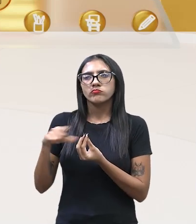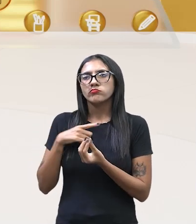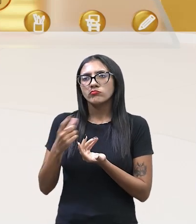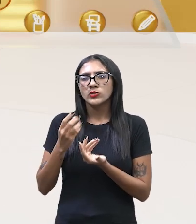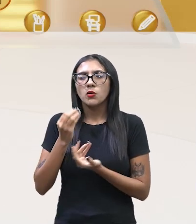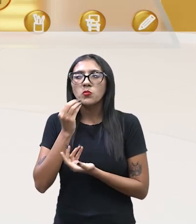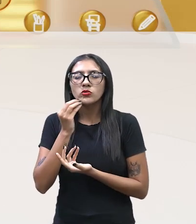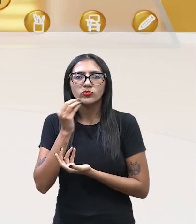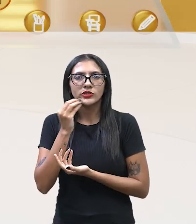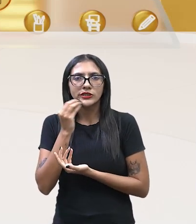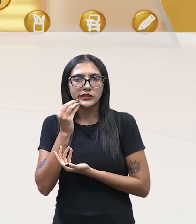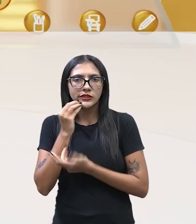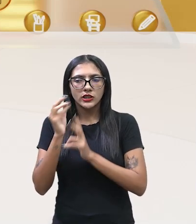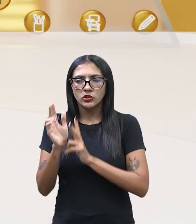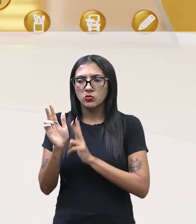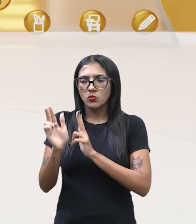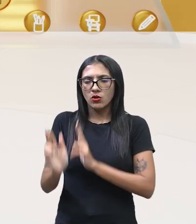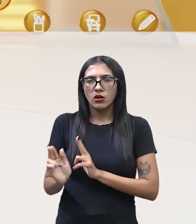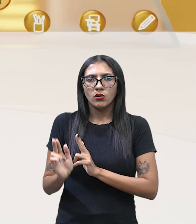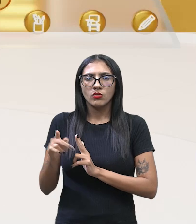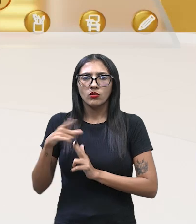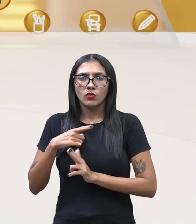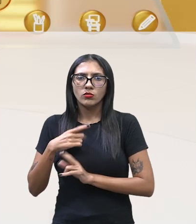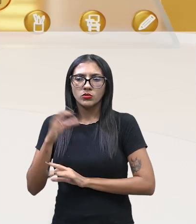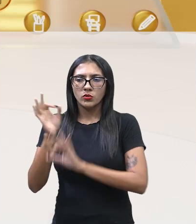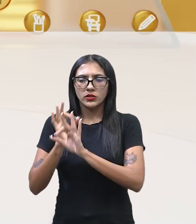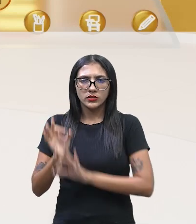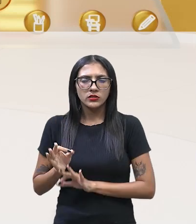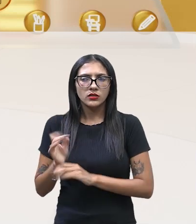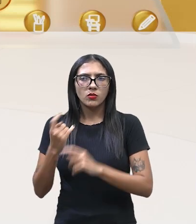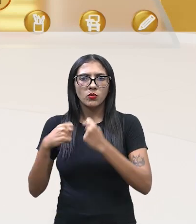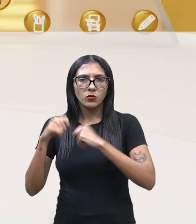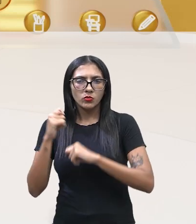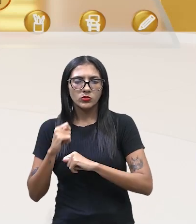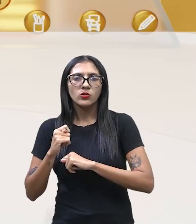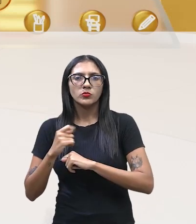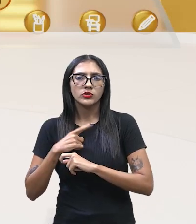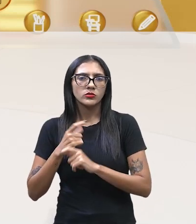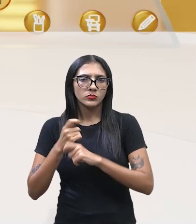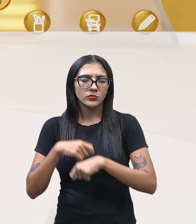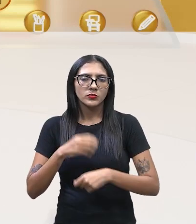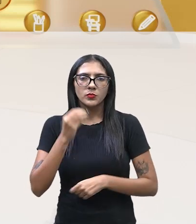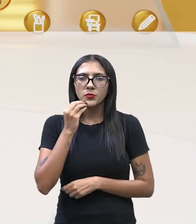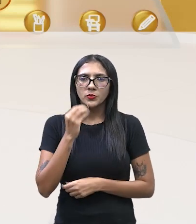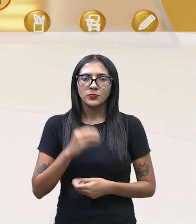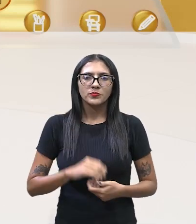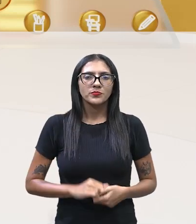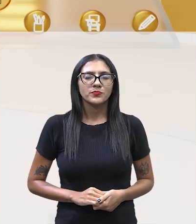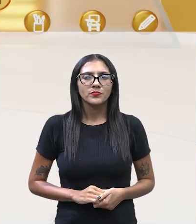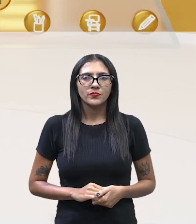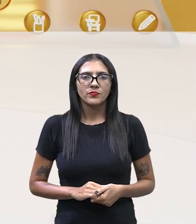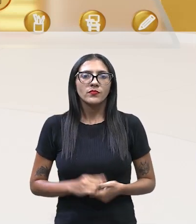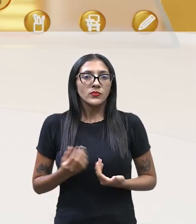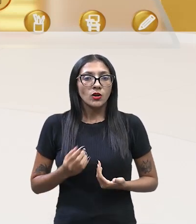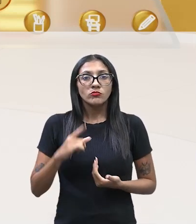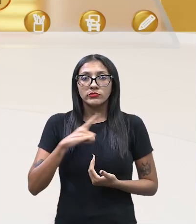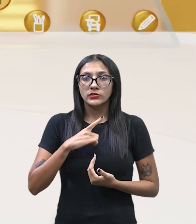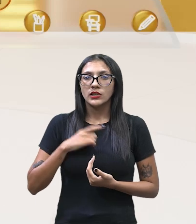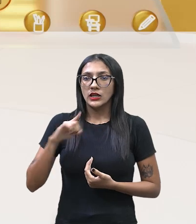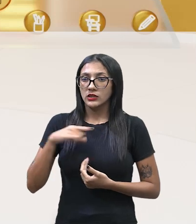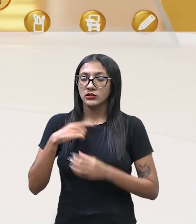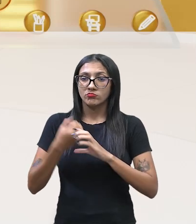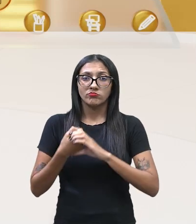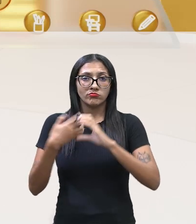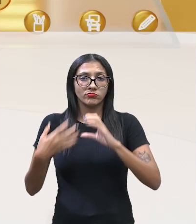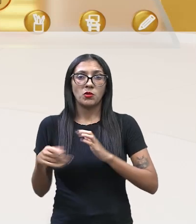peças principais dessa engrenagem aí, para poder funcionar esse negócio? Então, traz essa característica mais